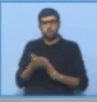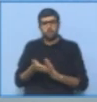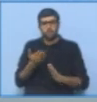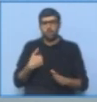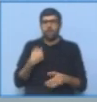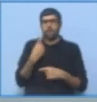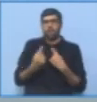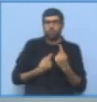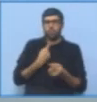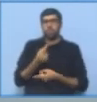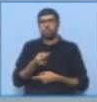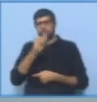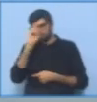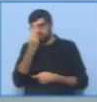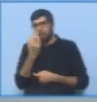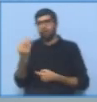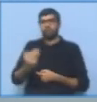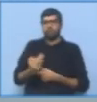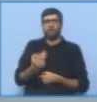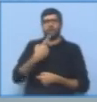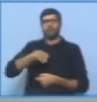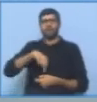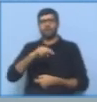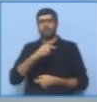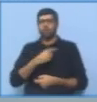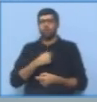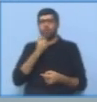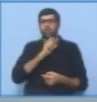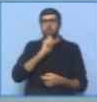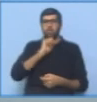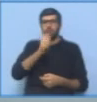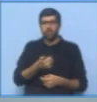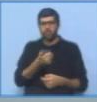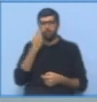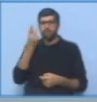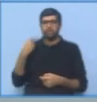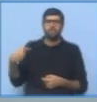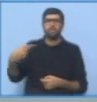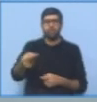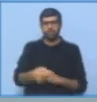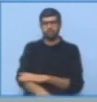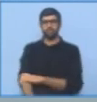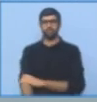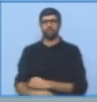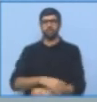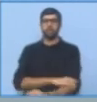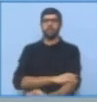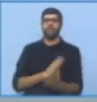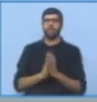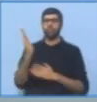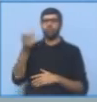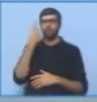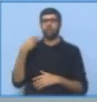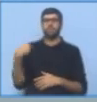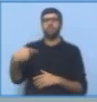com alguma intensidade e perdemos oportunidades do próprio cotidiano. E a questão é como é que Deus atravessa o